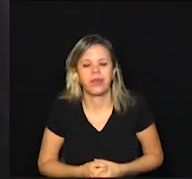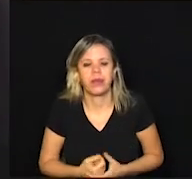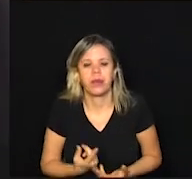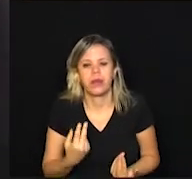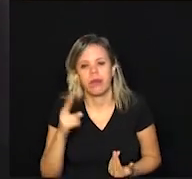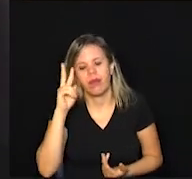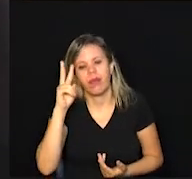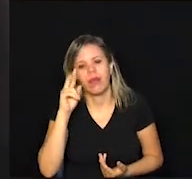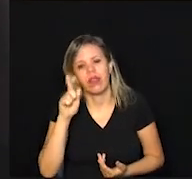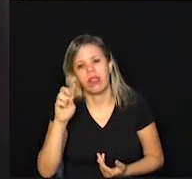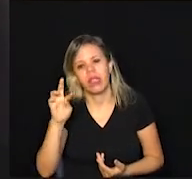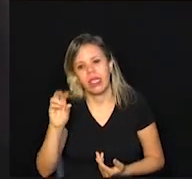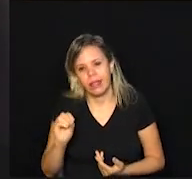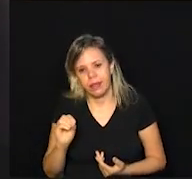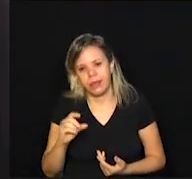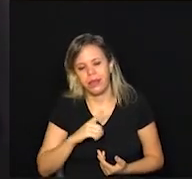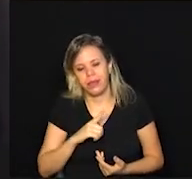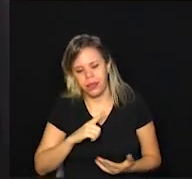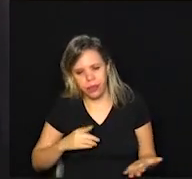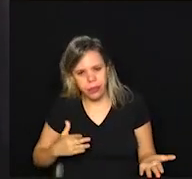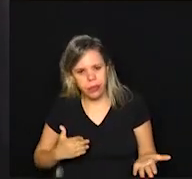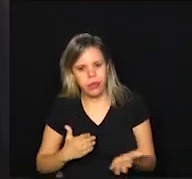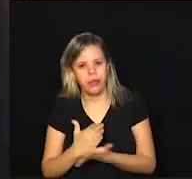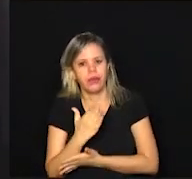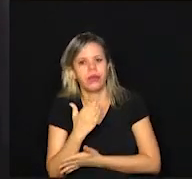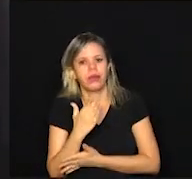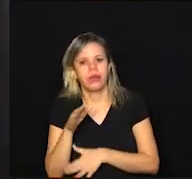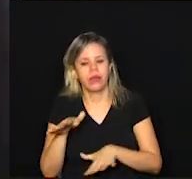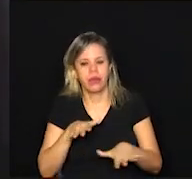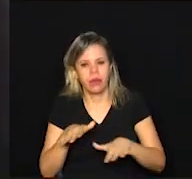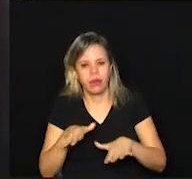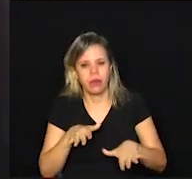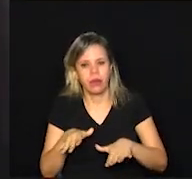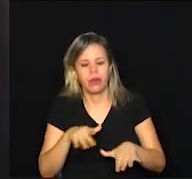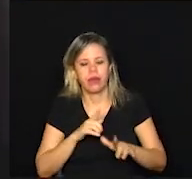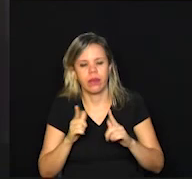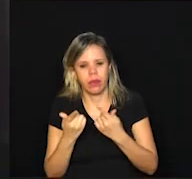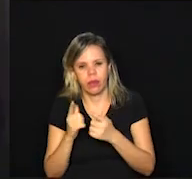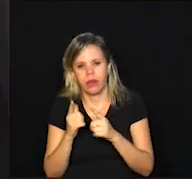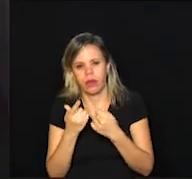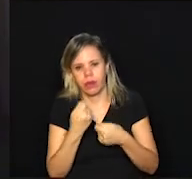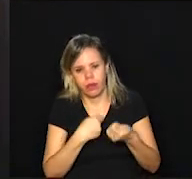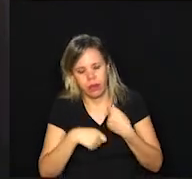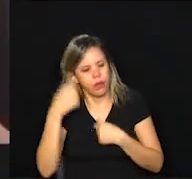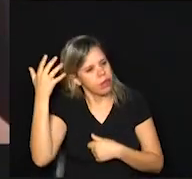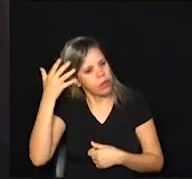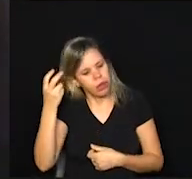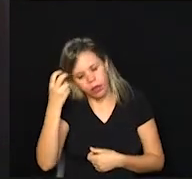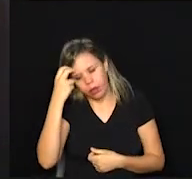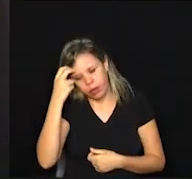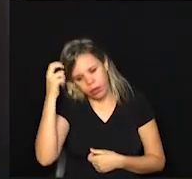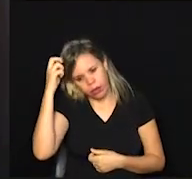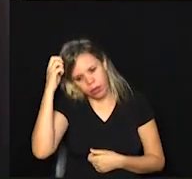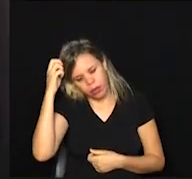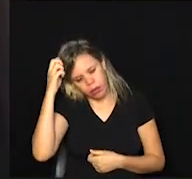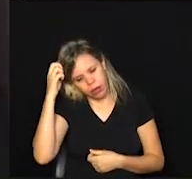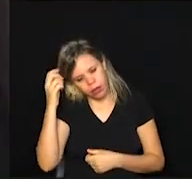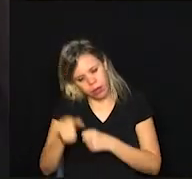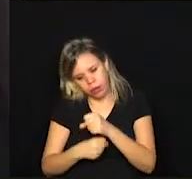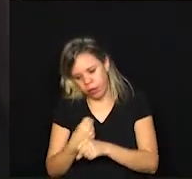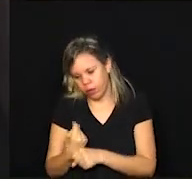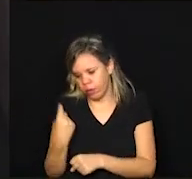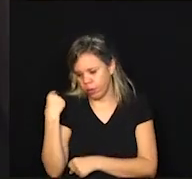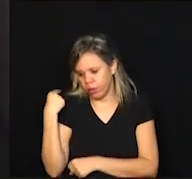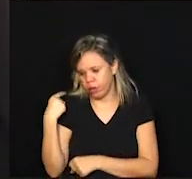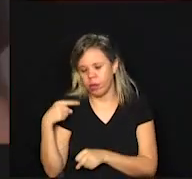como bem lembrou o Gustavo né a gente teve aprovação por meio da mobilização dos grupos por meio do Fórum de cultura da o ano